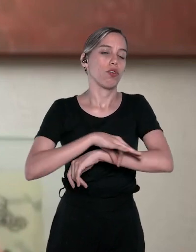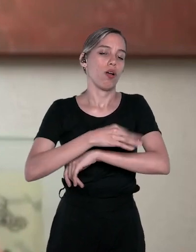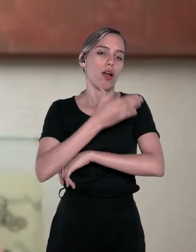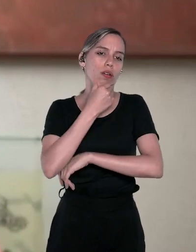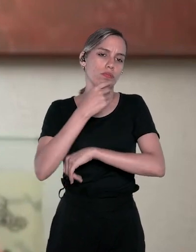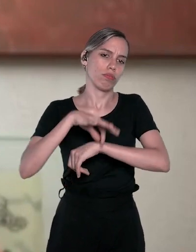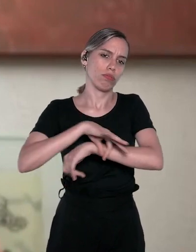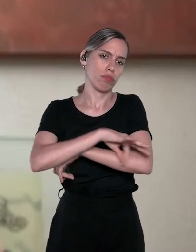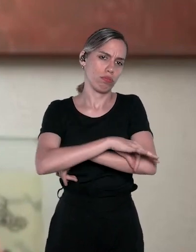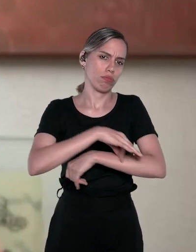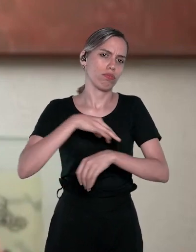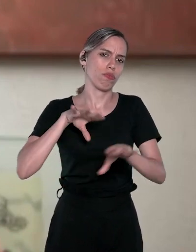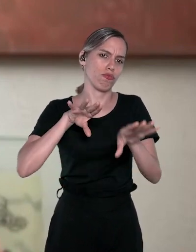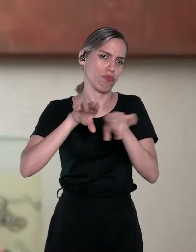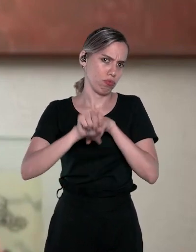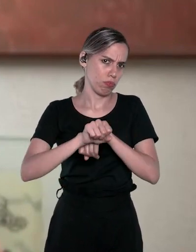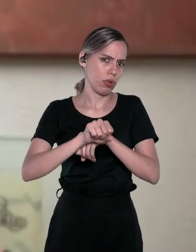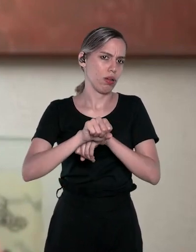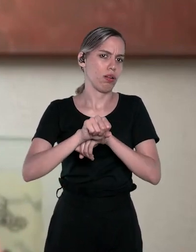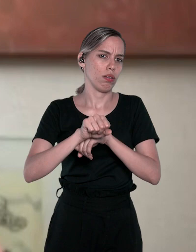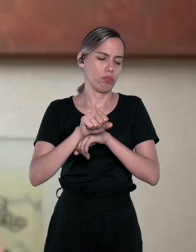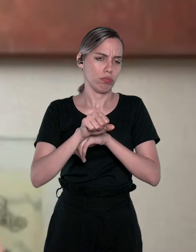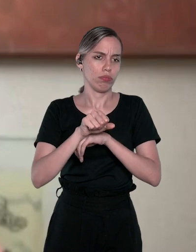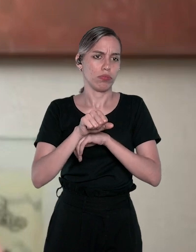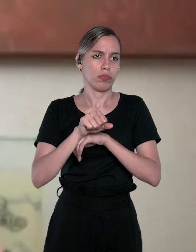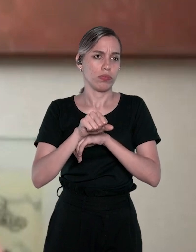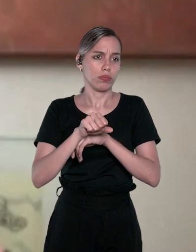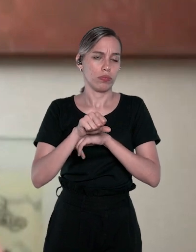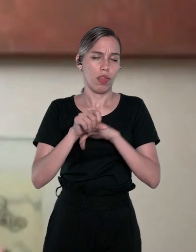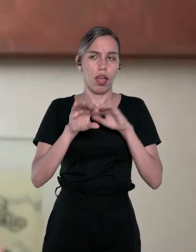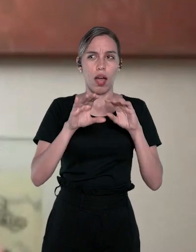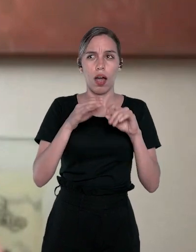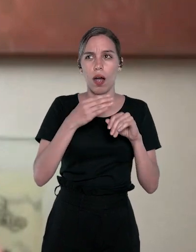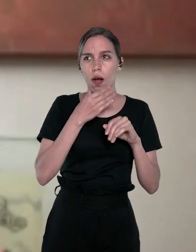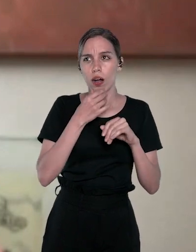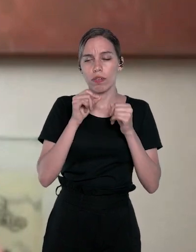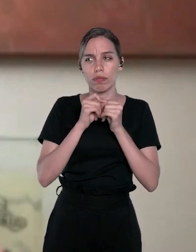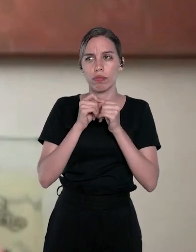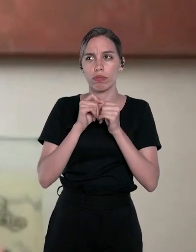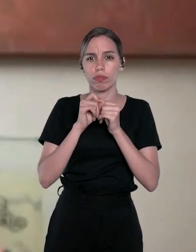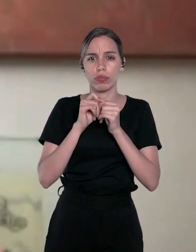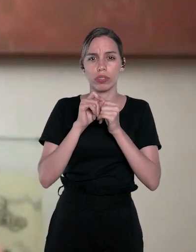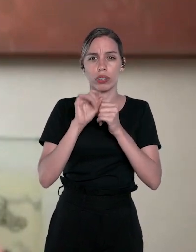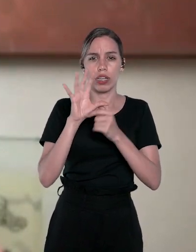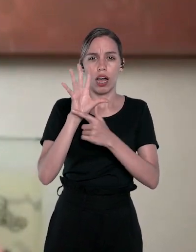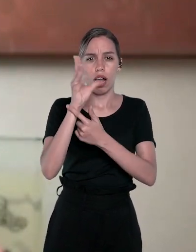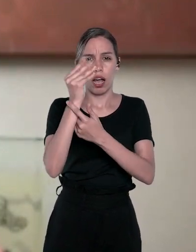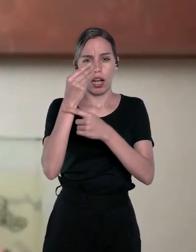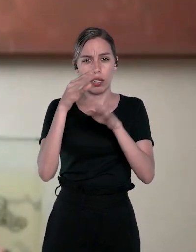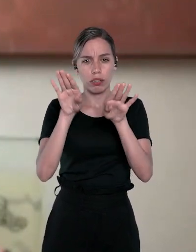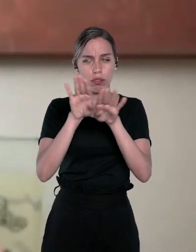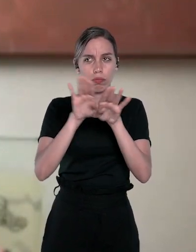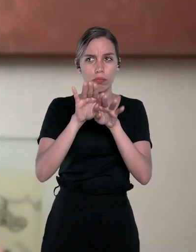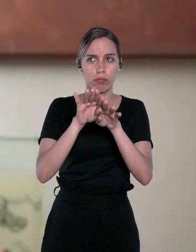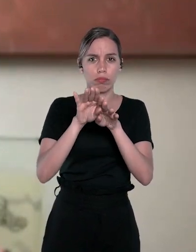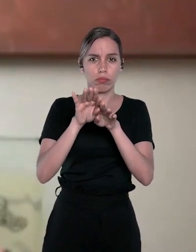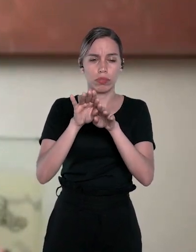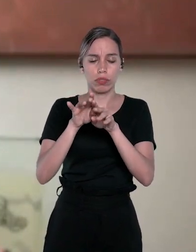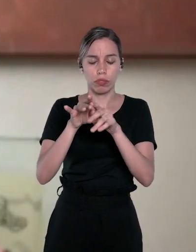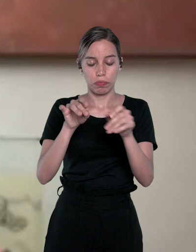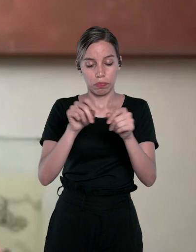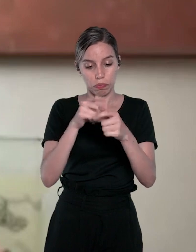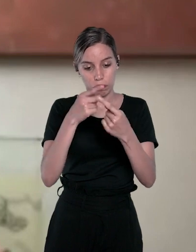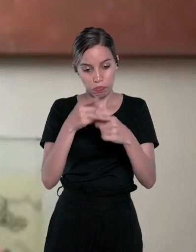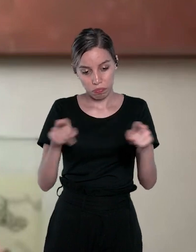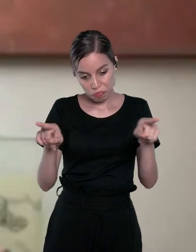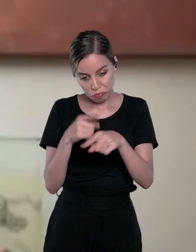O Raul era um arquiteto de formação, quanto à cenografia dele. Ele fez cenografias importantíssimas